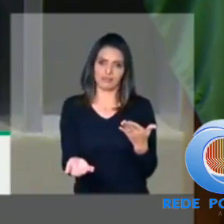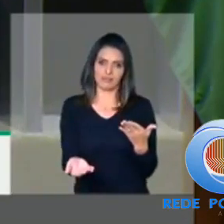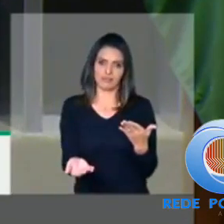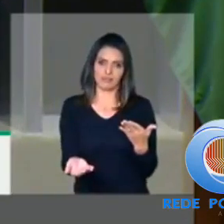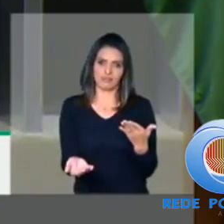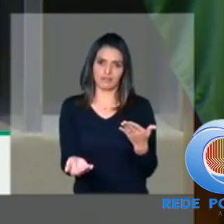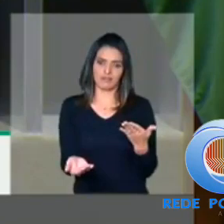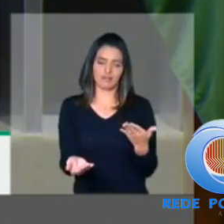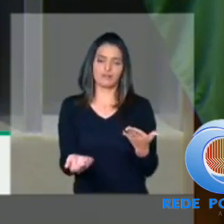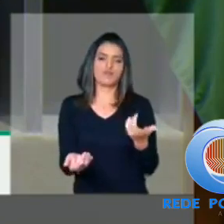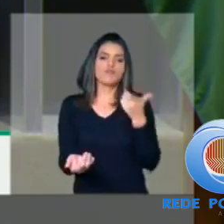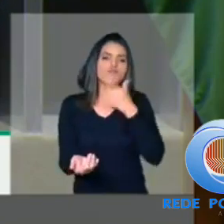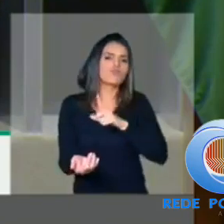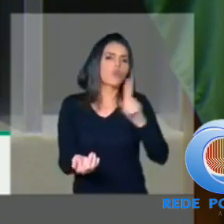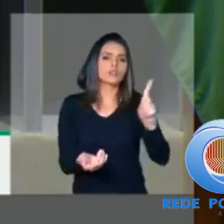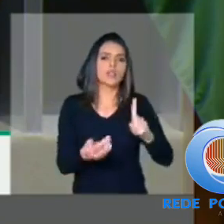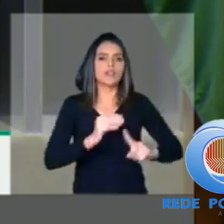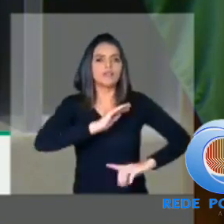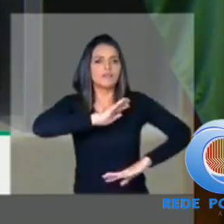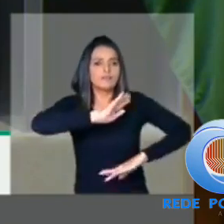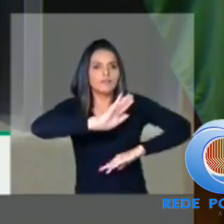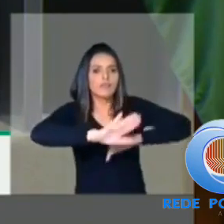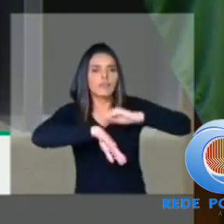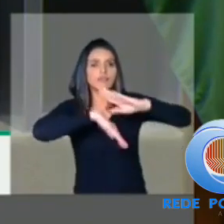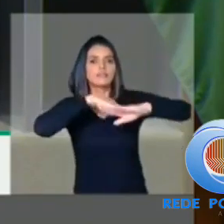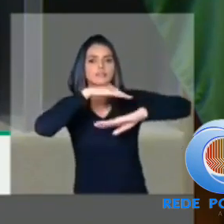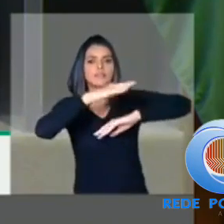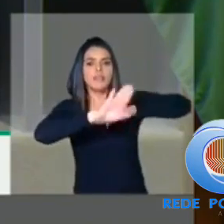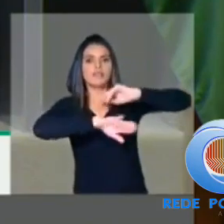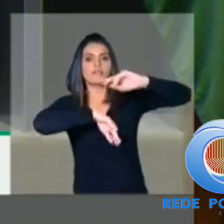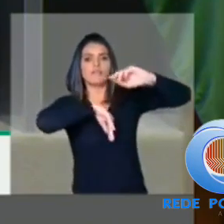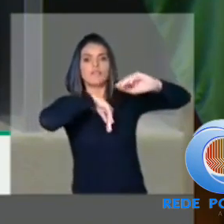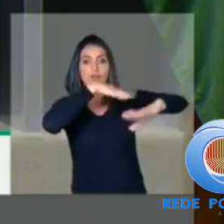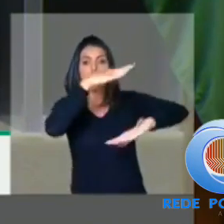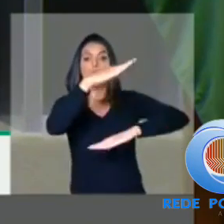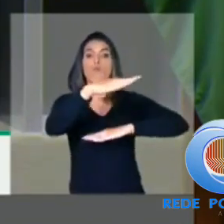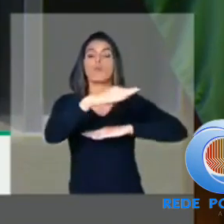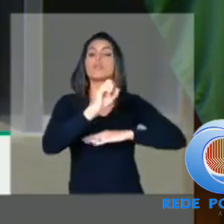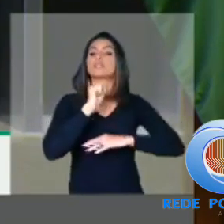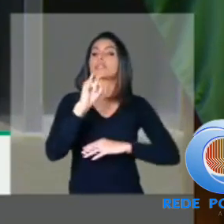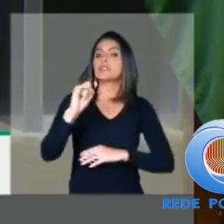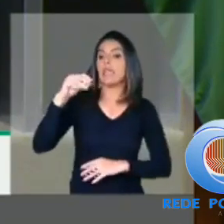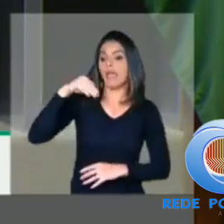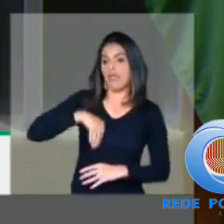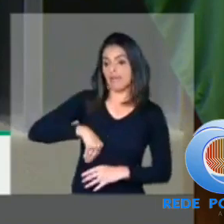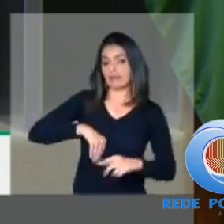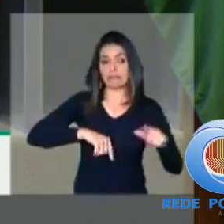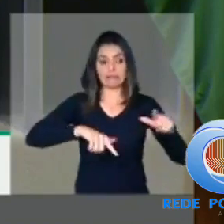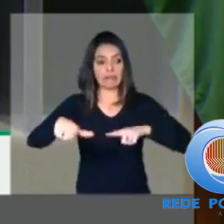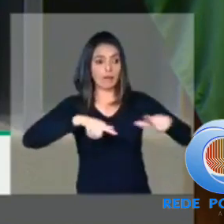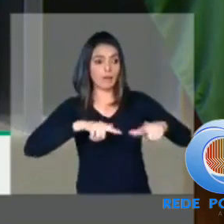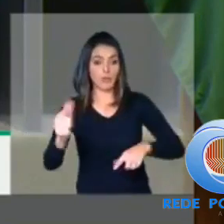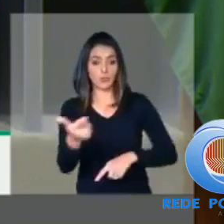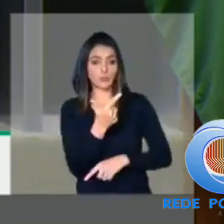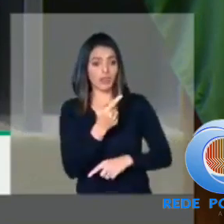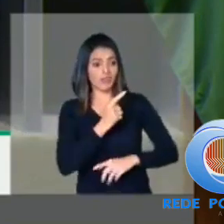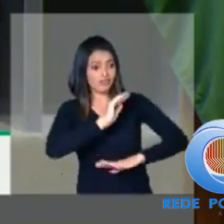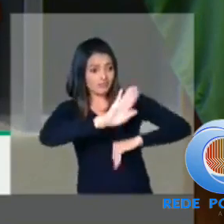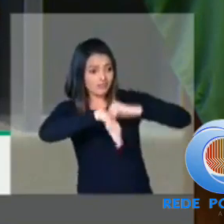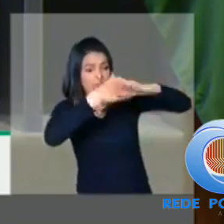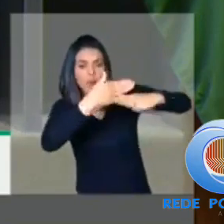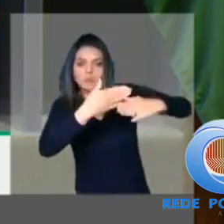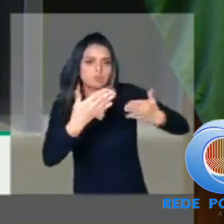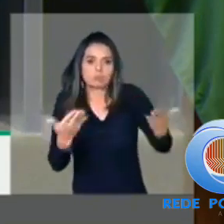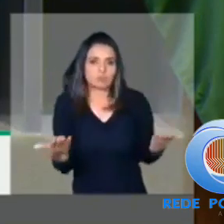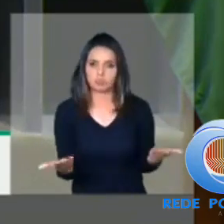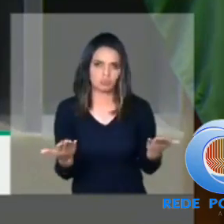se promoverá desenvolvimento sem renda e sem trabalho. Por isso, somos a favor de